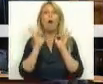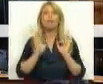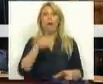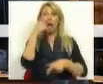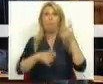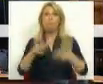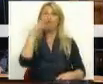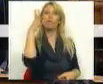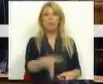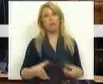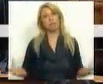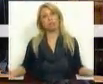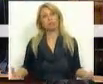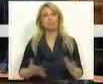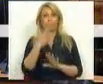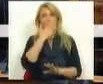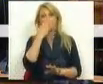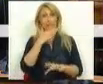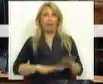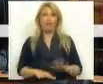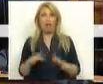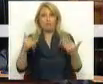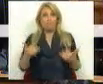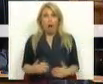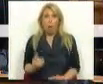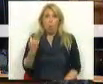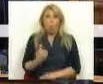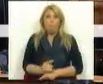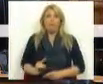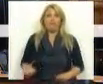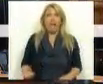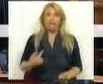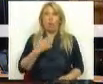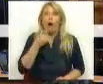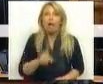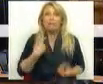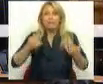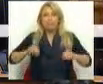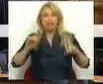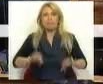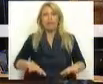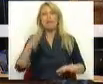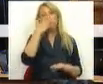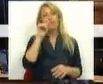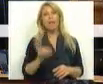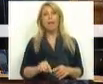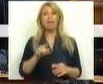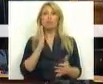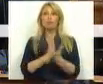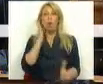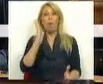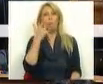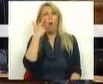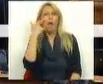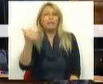povo, algar descaldado, de água fria, tem medo, se isto se trata meramente de um ensaio, uma espécie de ensaio para